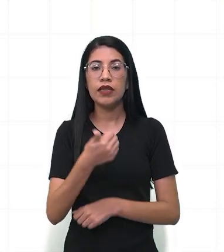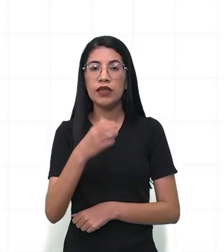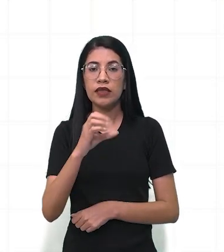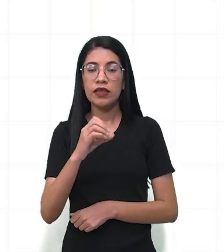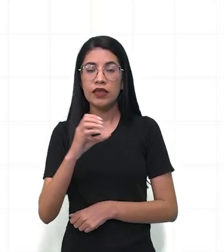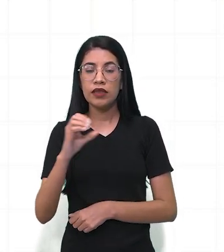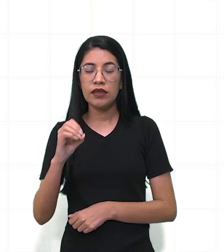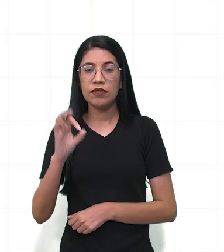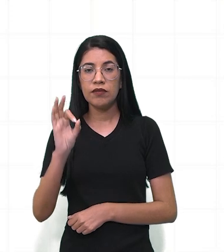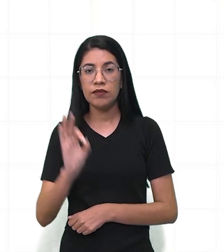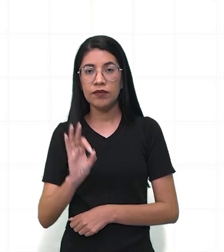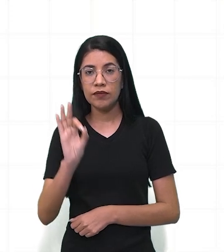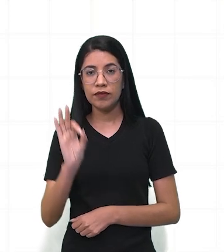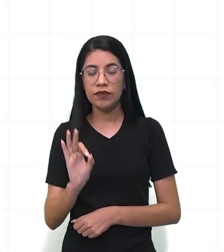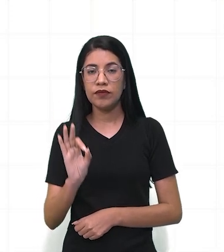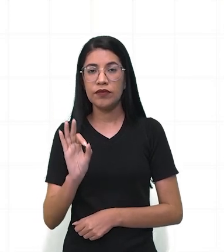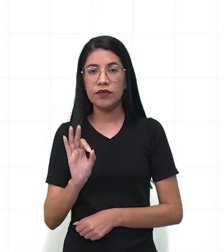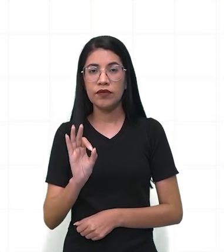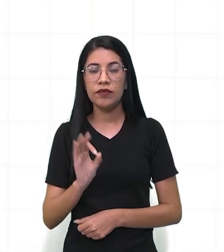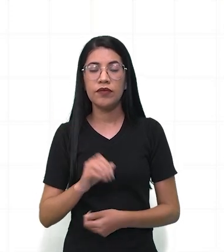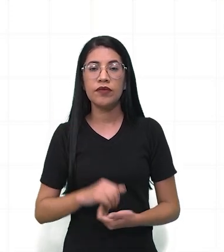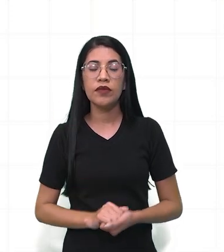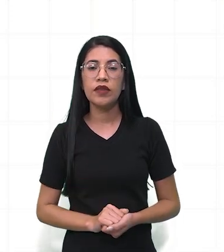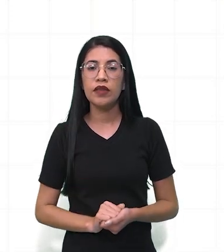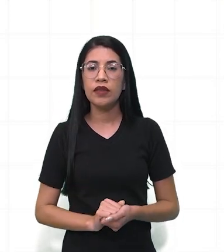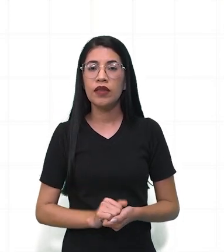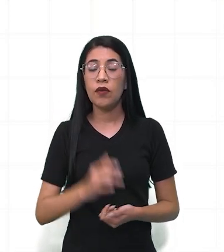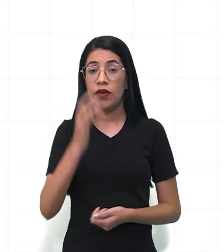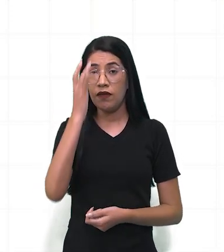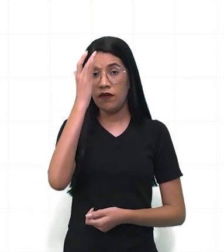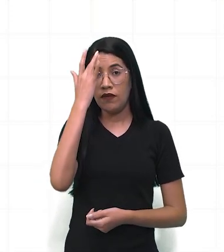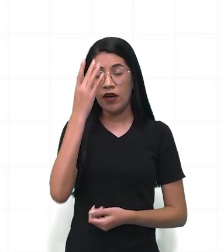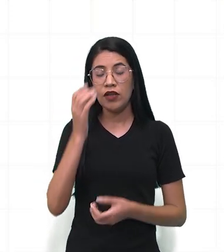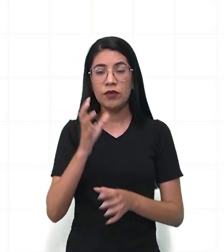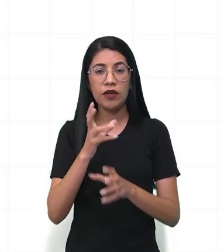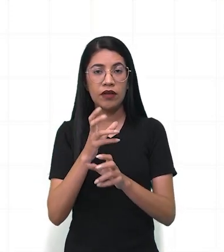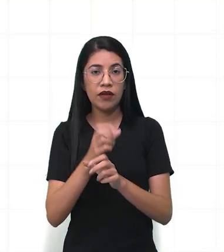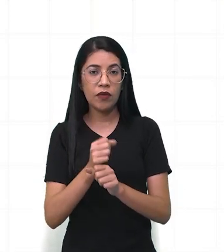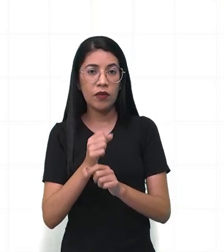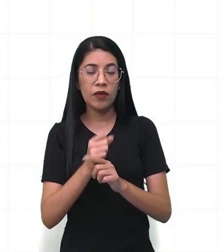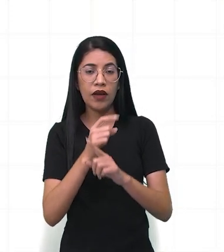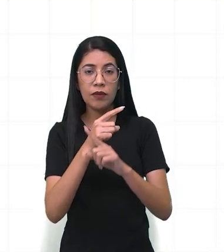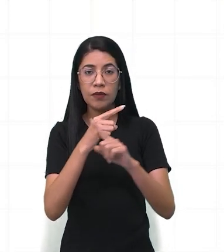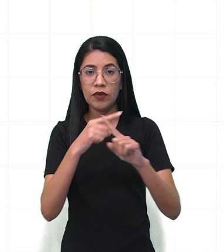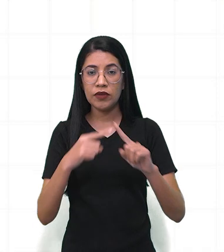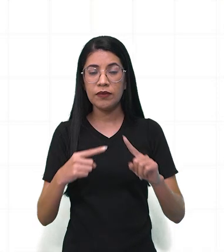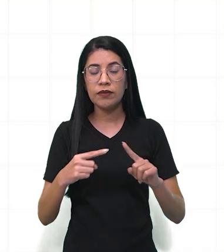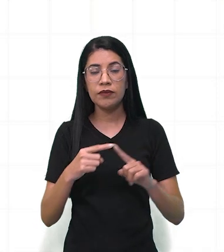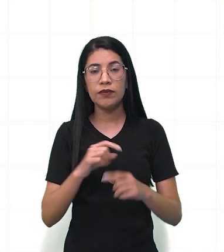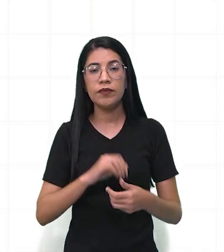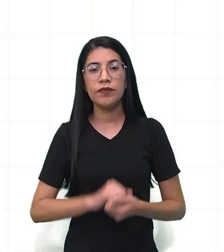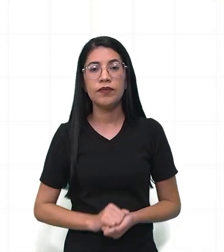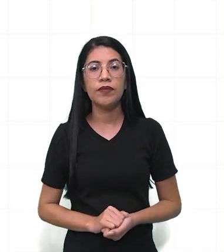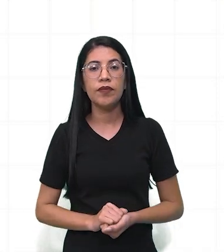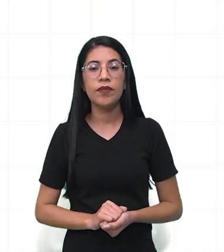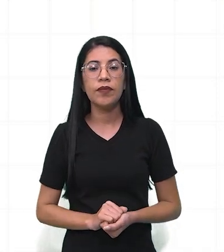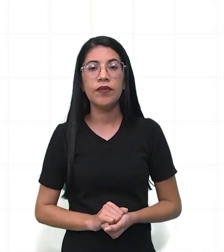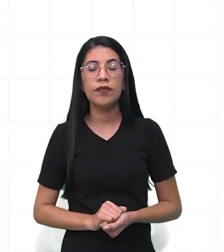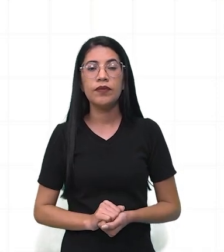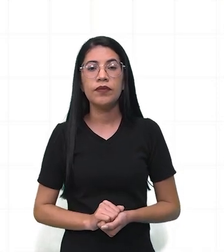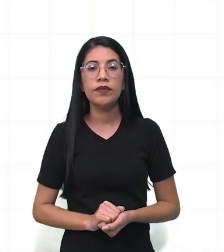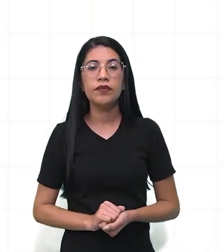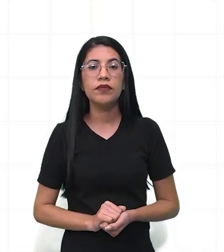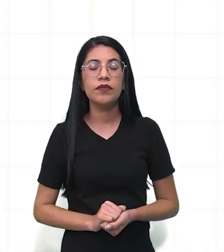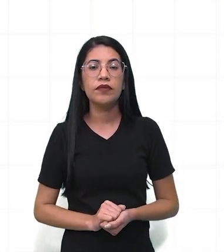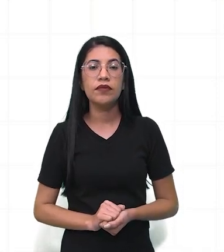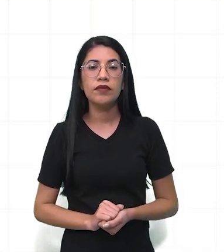E agora ficou simples. Por quê? Agora eu só faço a multiplicação cruzada, tá? E independente da ordem